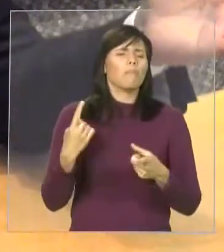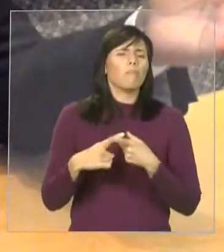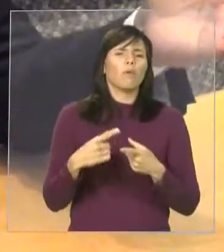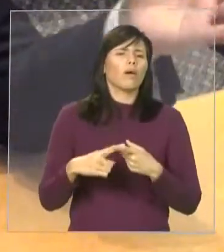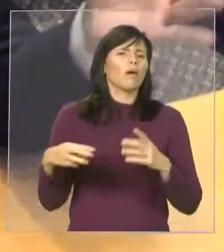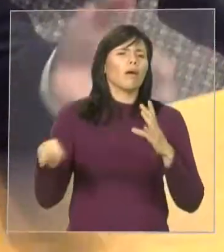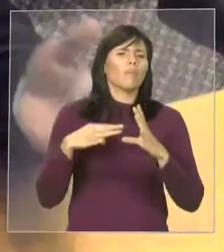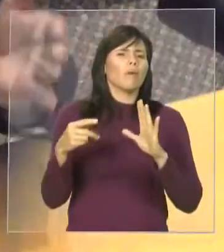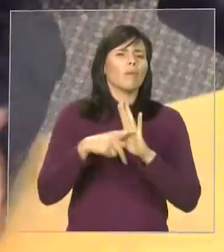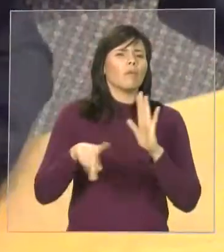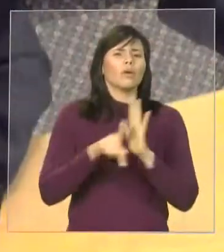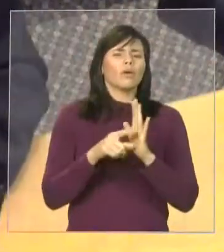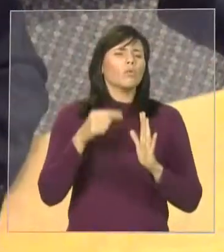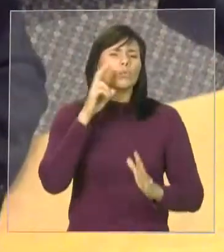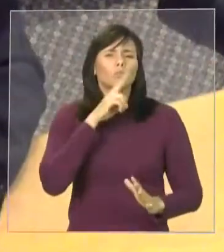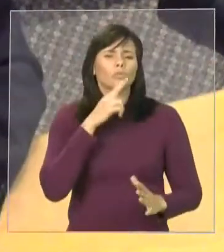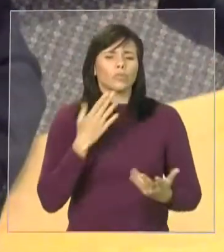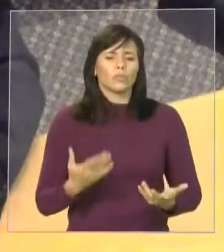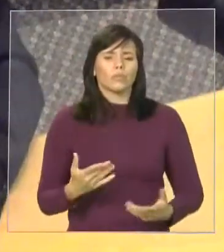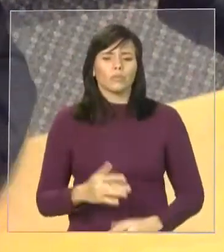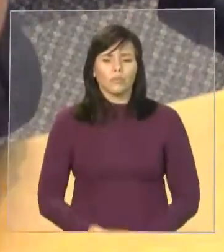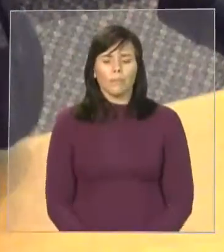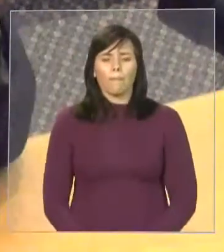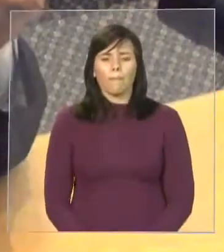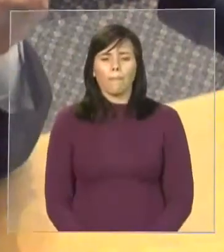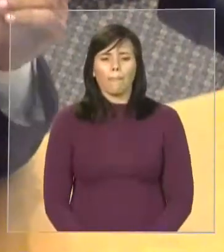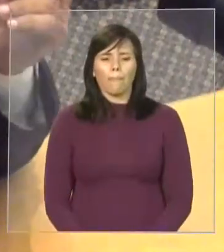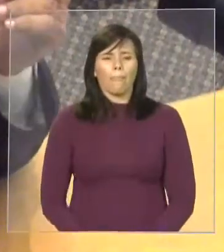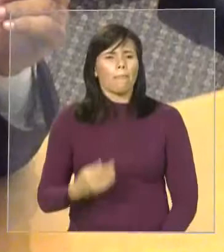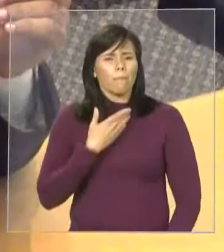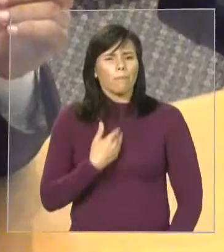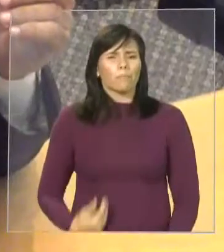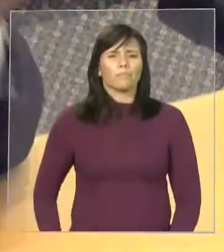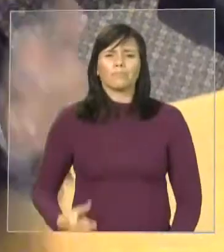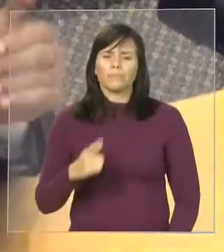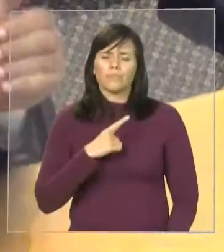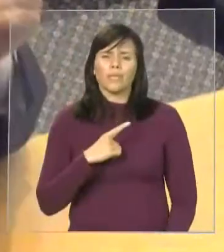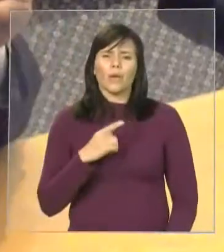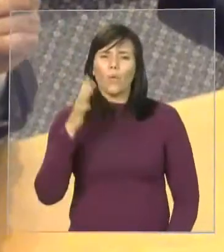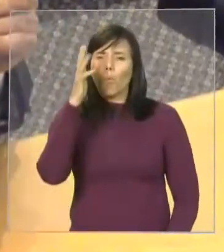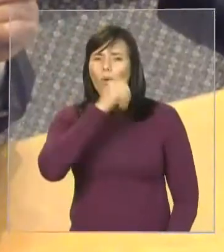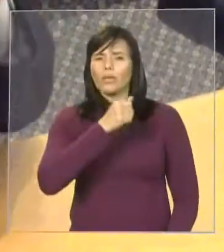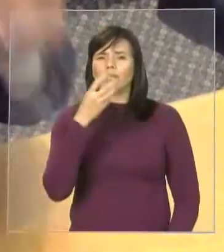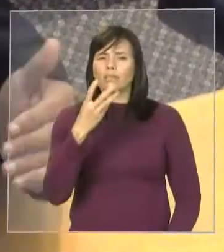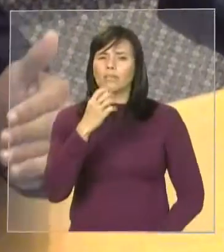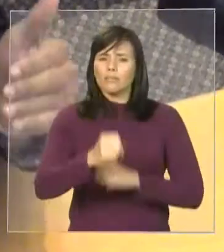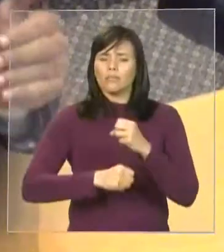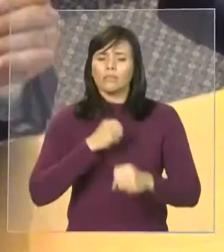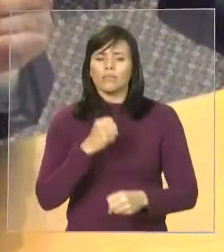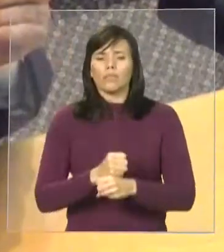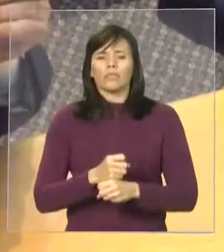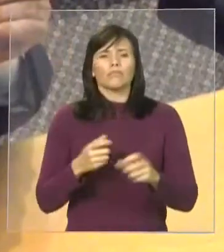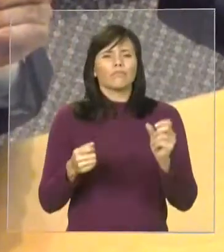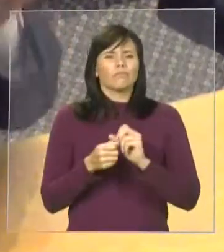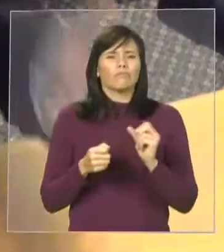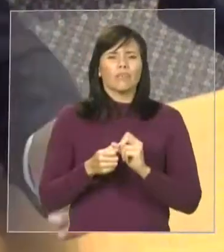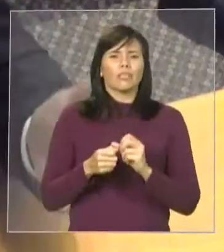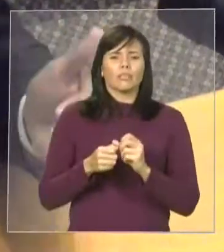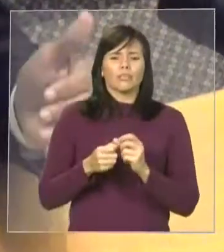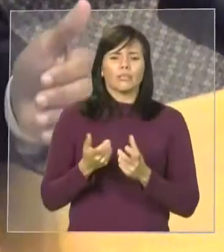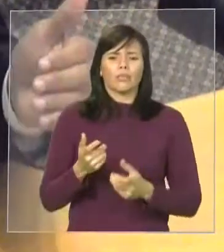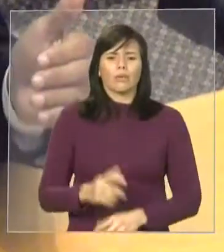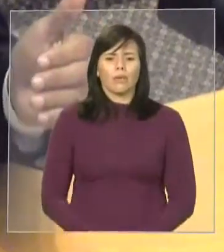governo que já tem 2 anos e meio, quase 3 anos, e faz a troco de caixa, faz as pressas,